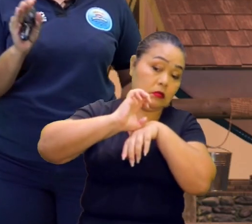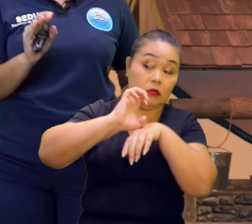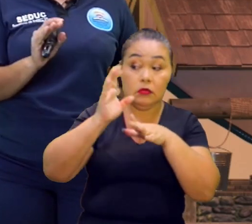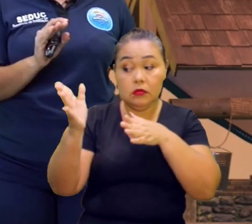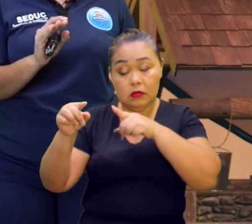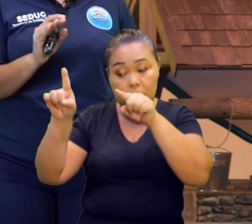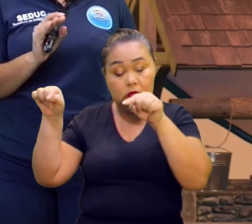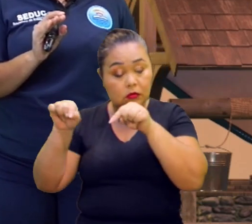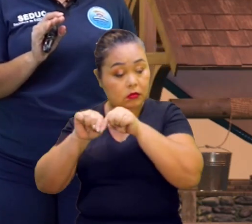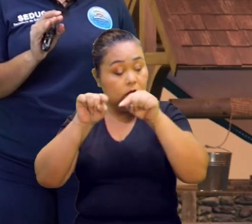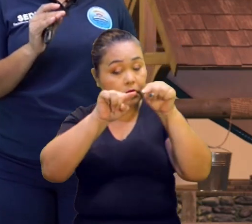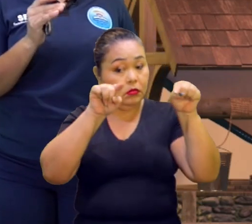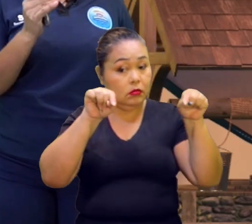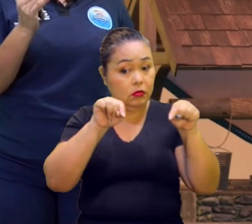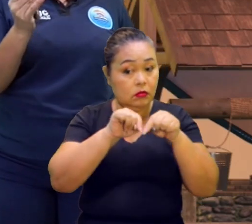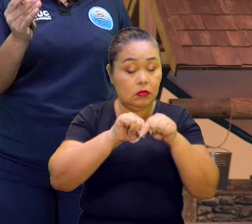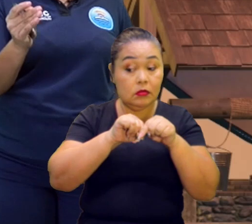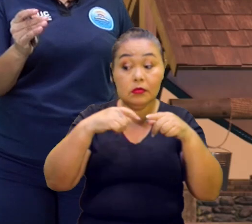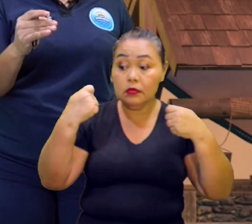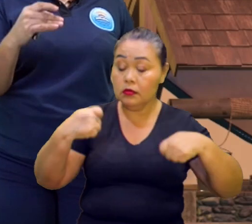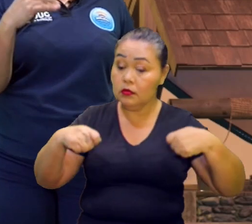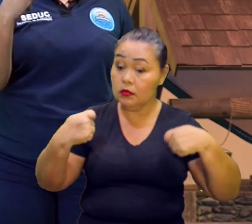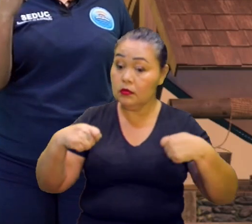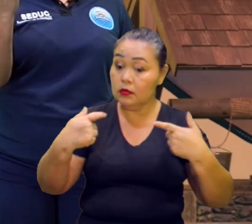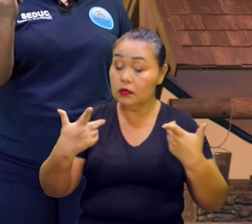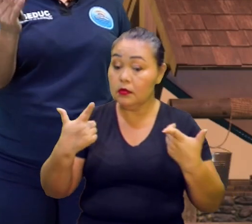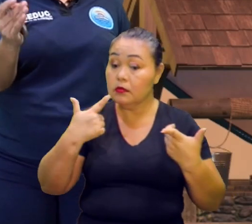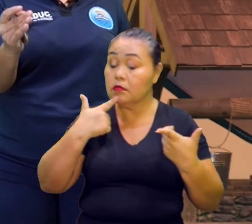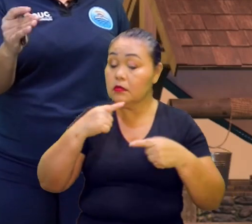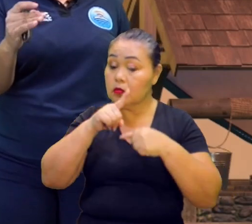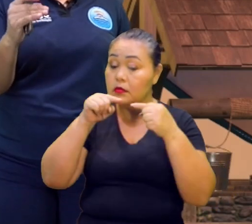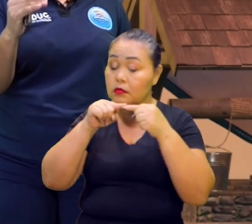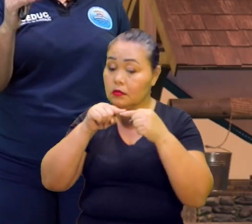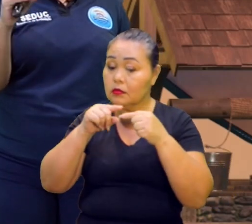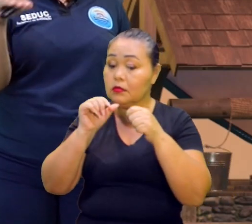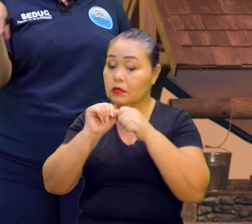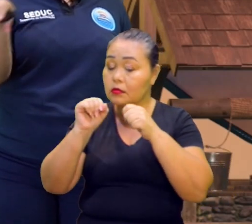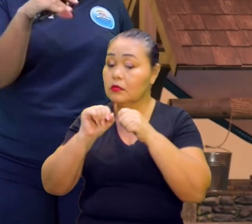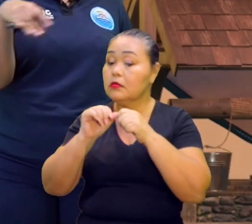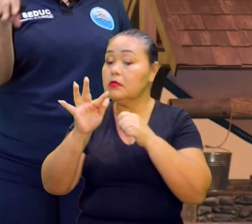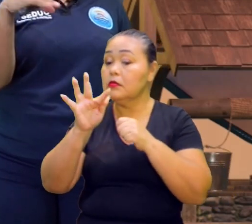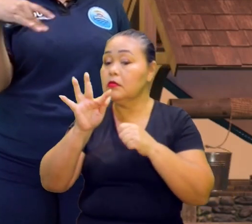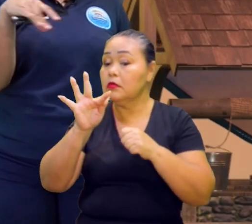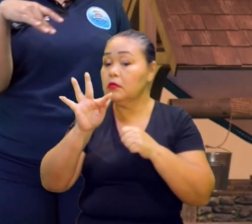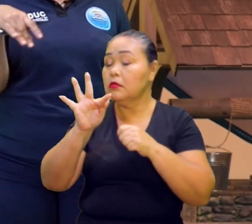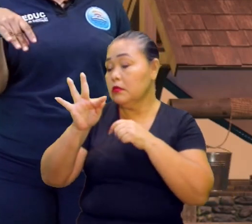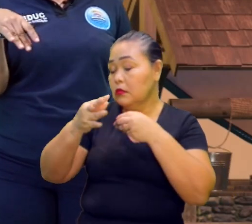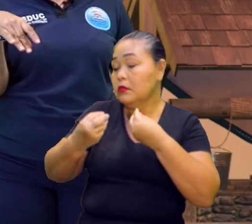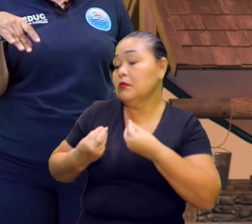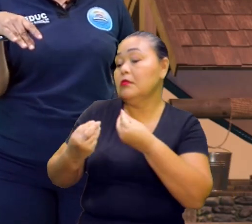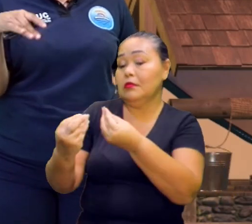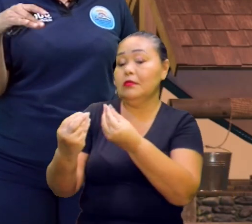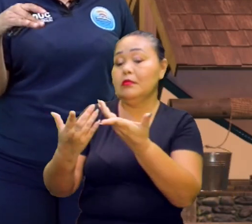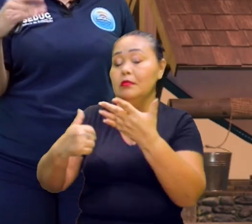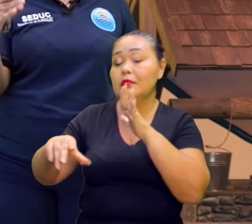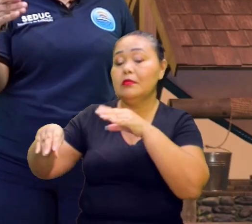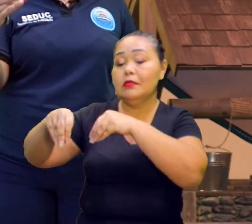ela tiver uma necessidade lá para fins fundiários, né, para essa questão de